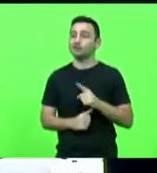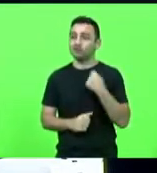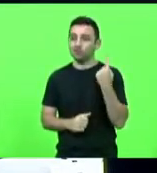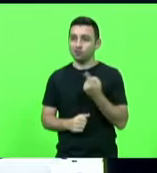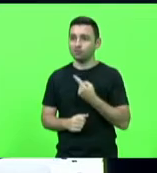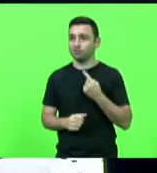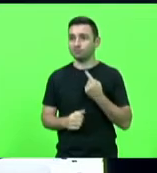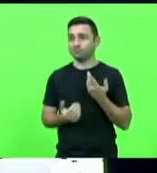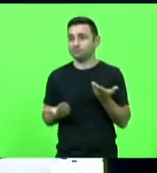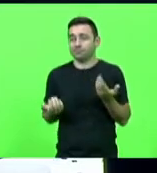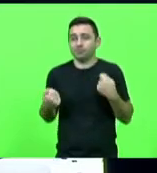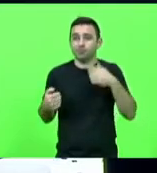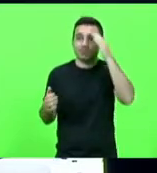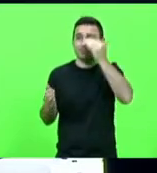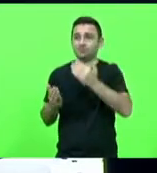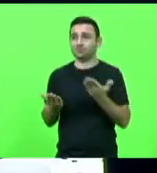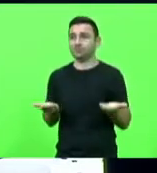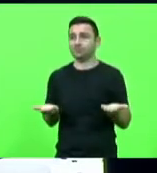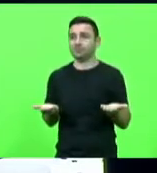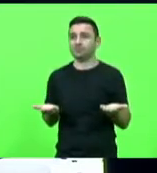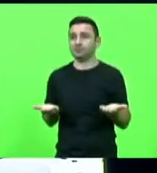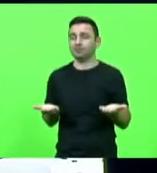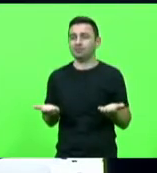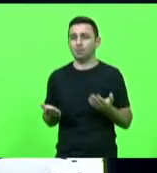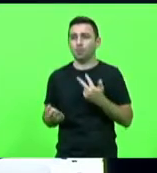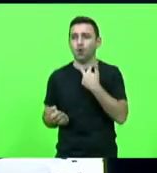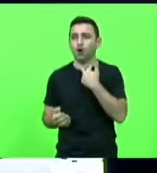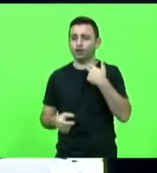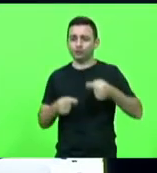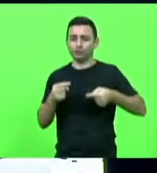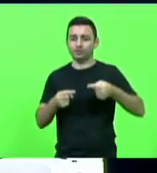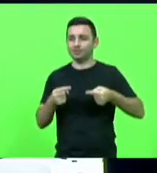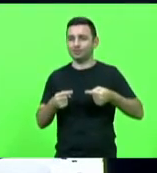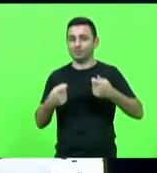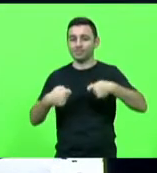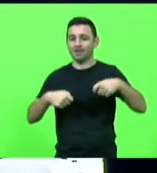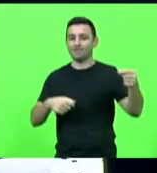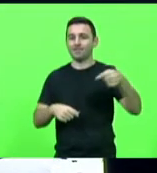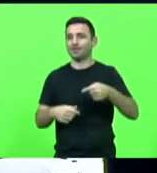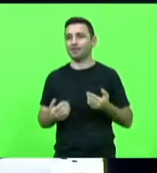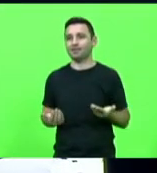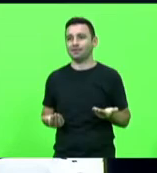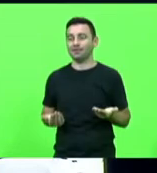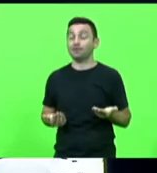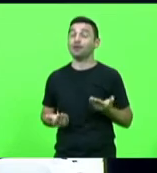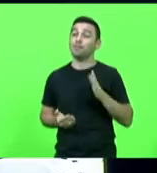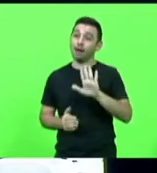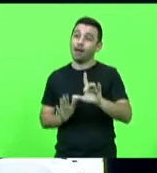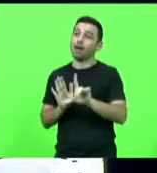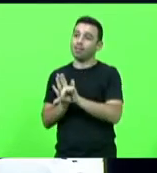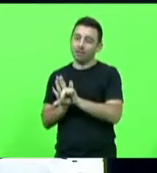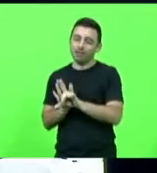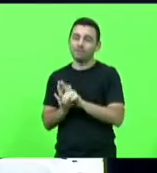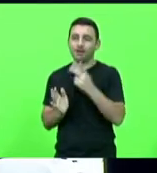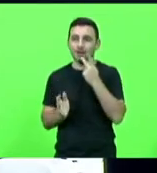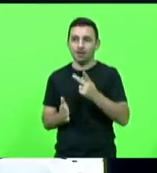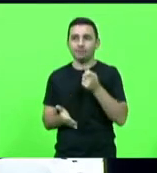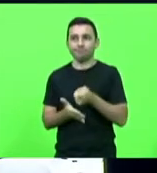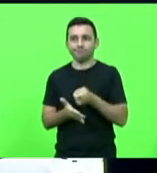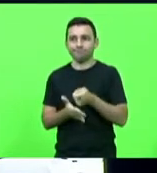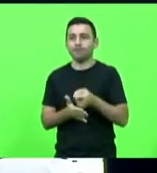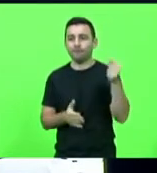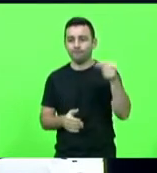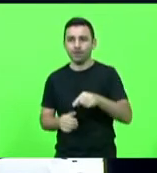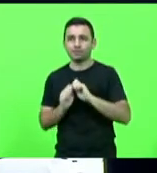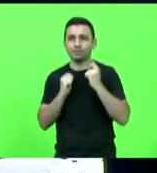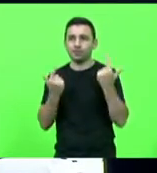mais o que nós fazer, o que nós discutir. Na verdade, nem deveria passar por nós isso aqui. Mas como a lei diz que tem que passar pela Assembleia, não